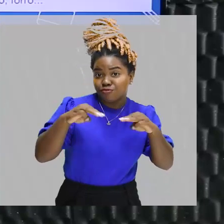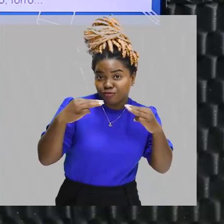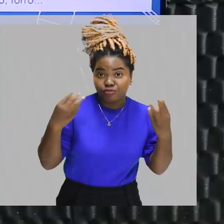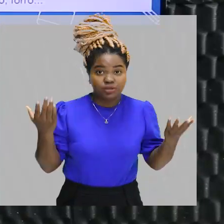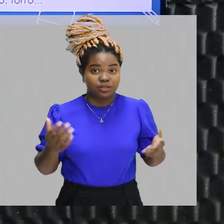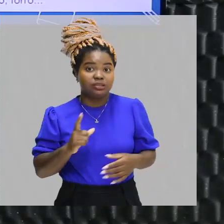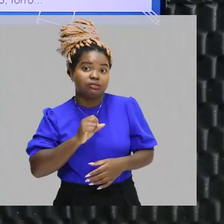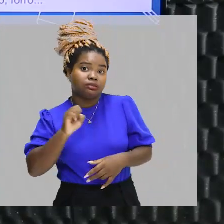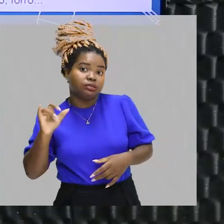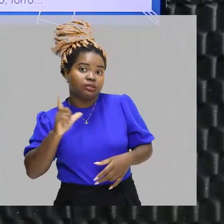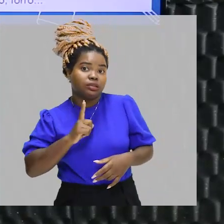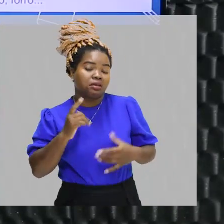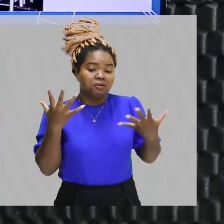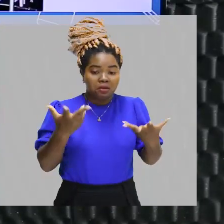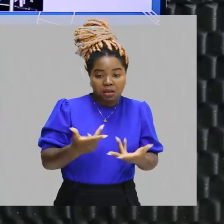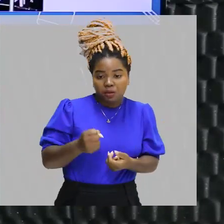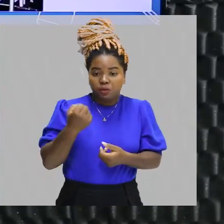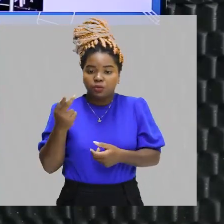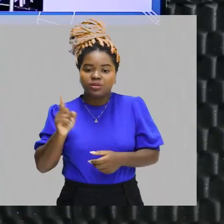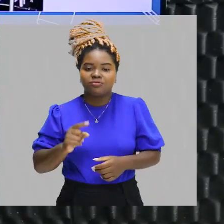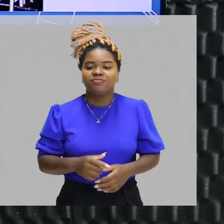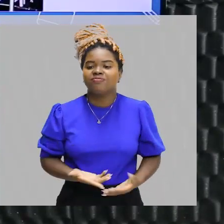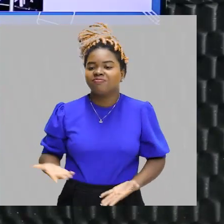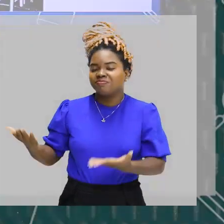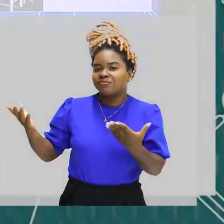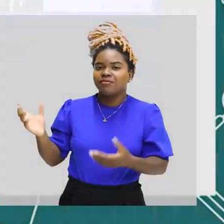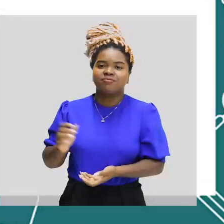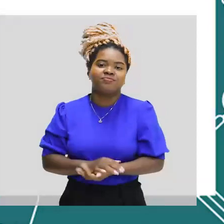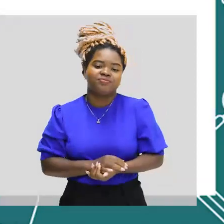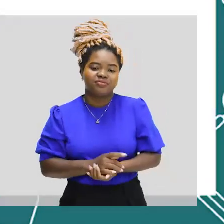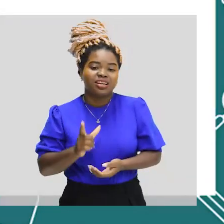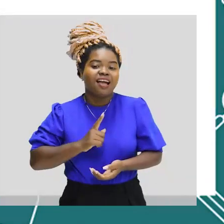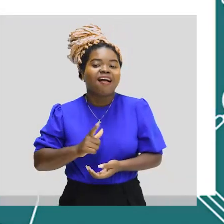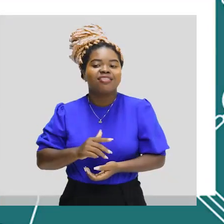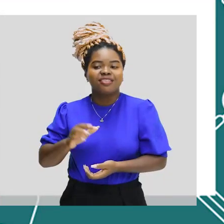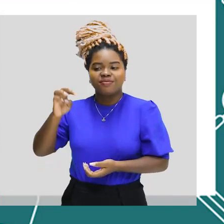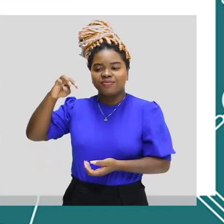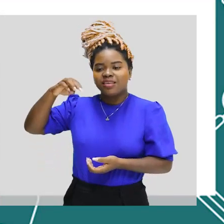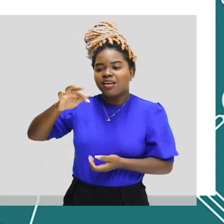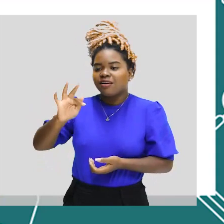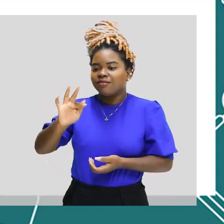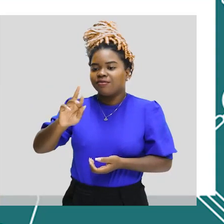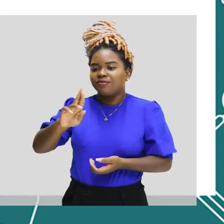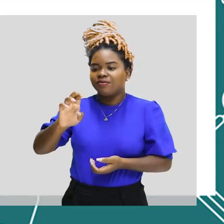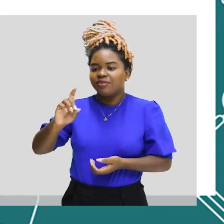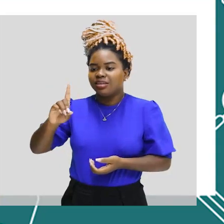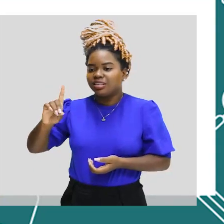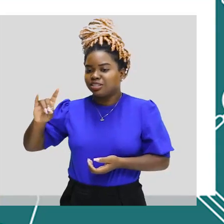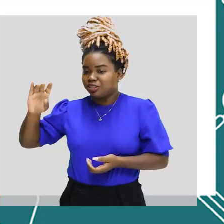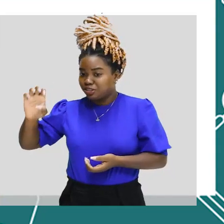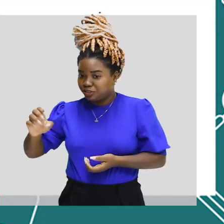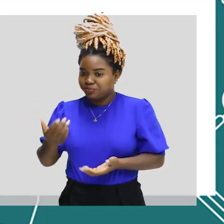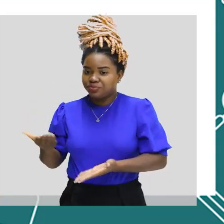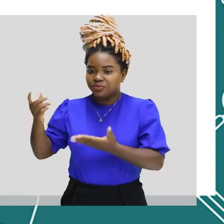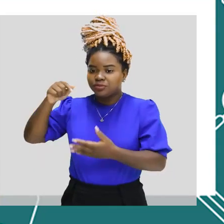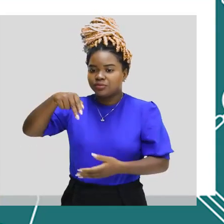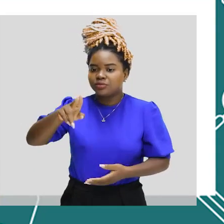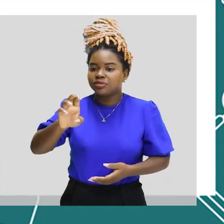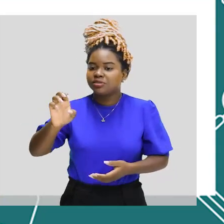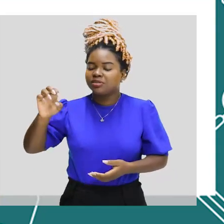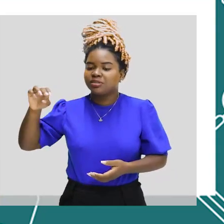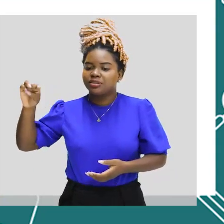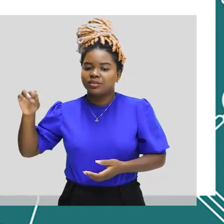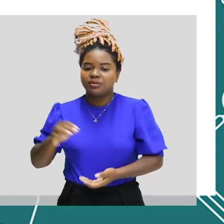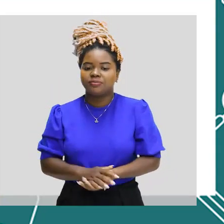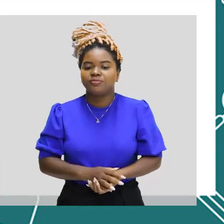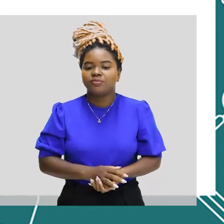qualidade ou não, certo? Na música, Fred Mercury, por exemplo, esteve à frente da banda Queen durante 20 anos. E eu coloquei essa figura